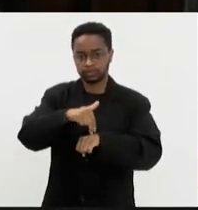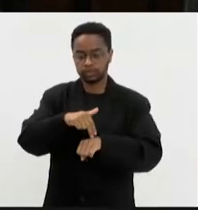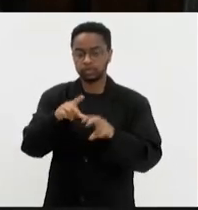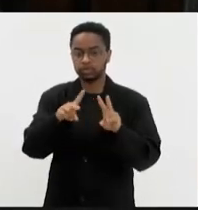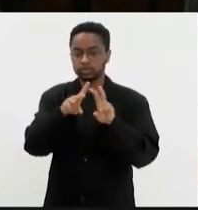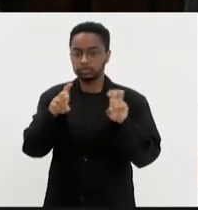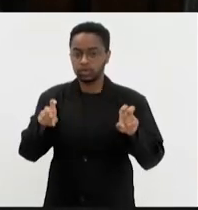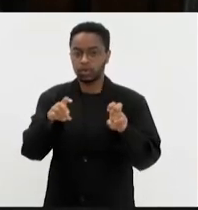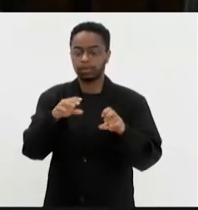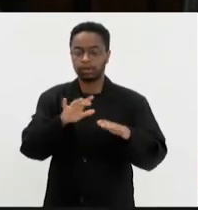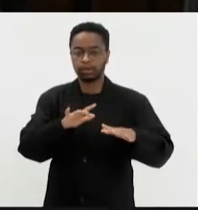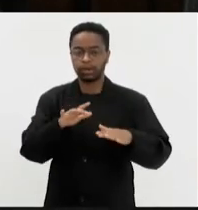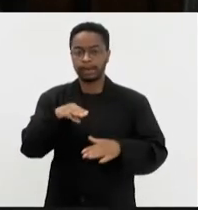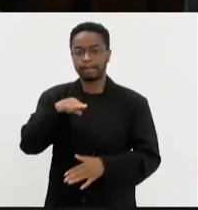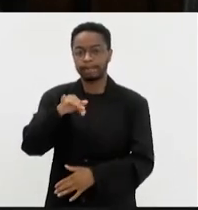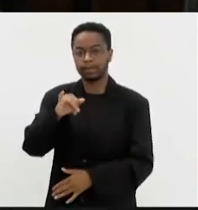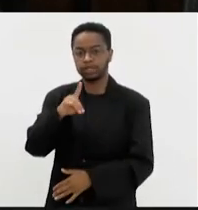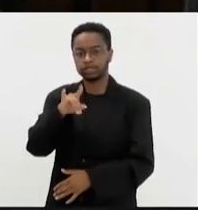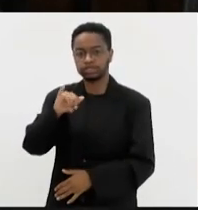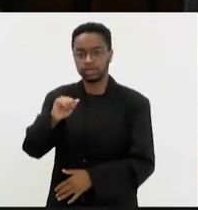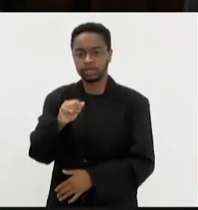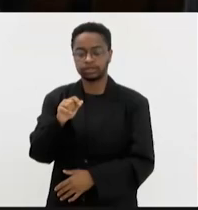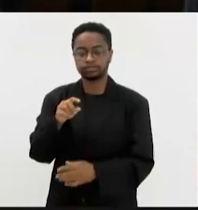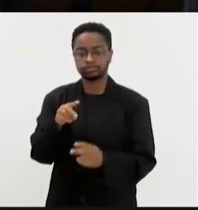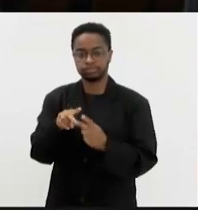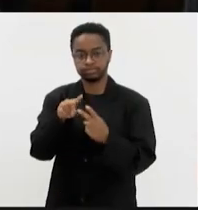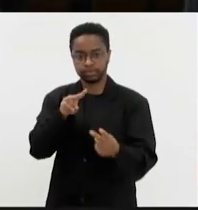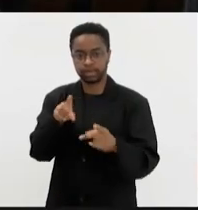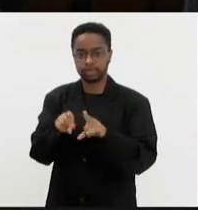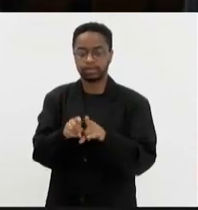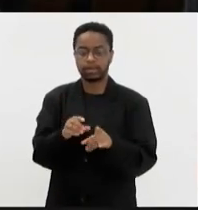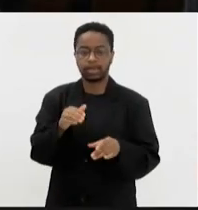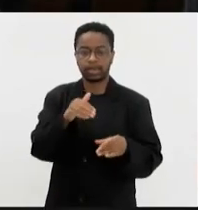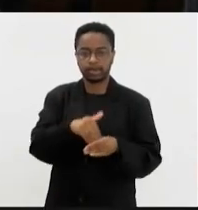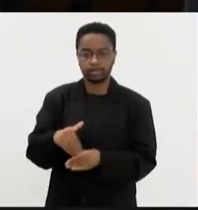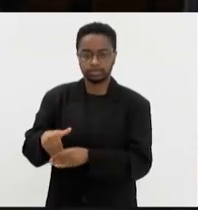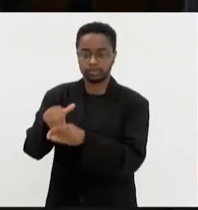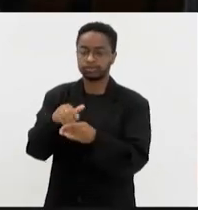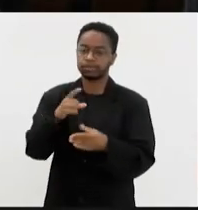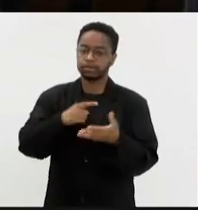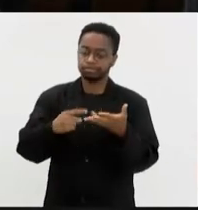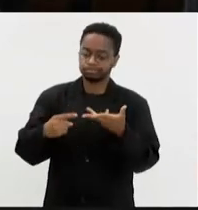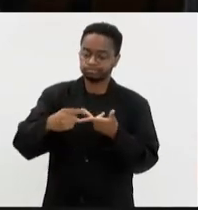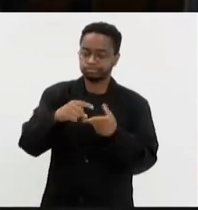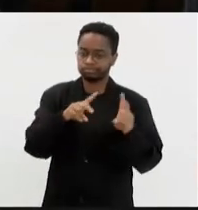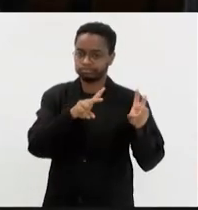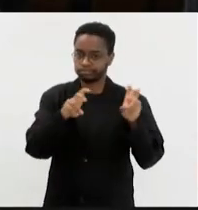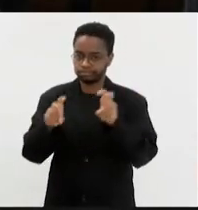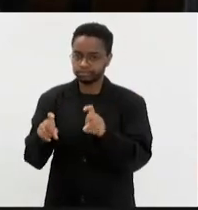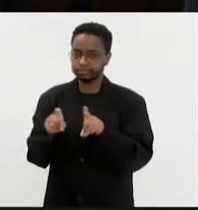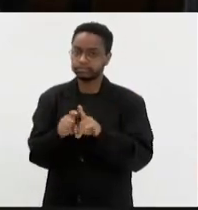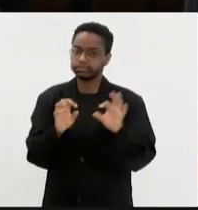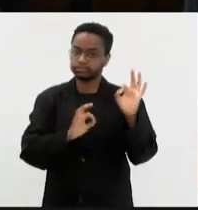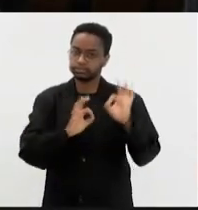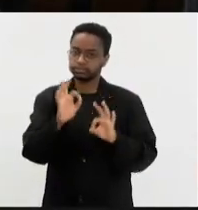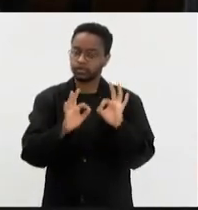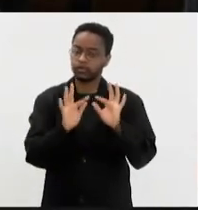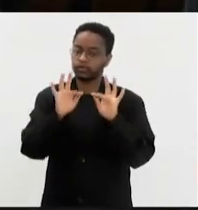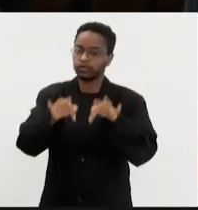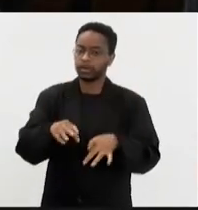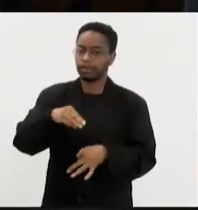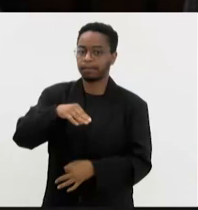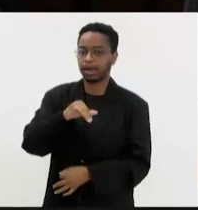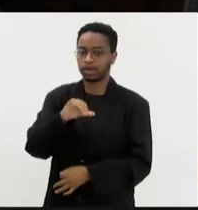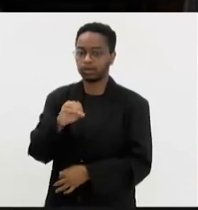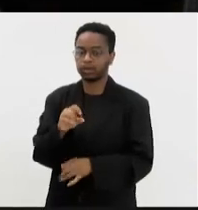mídias digitais eleições né todo esse arcabouço de coisas estamos preparando para o fim de Maio um seminário